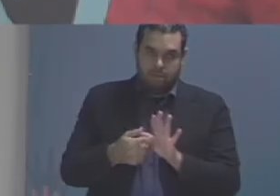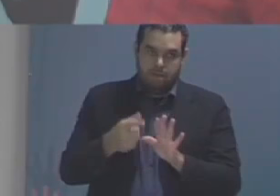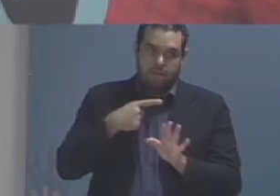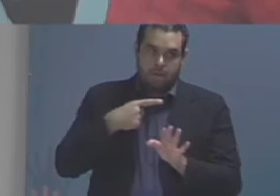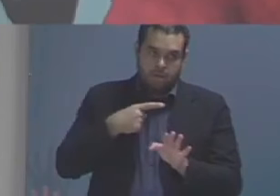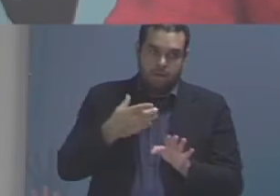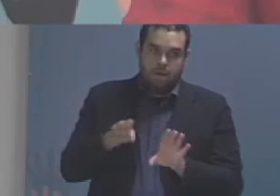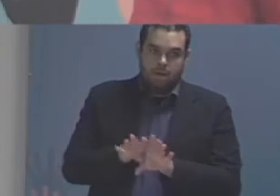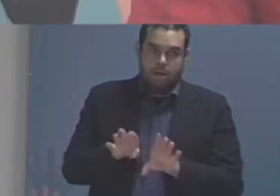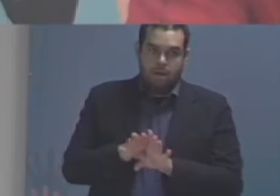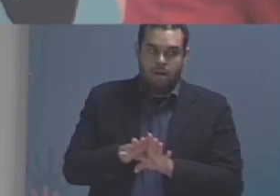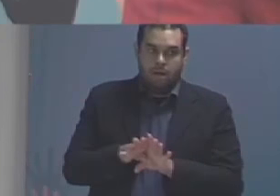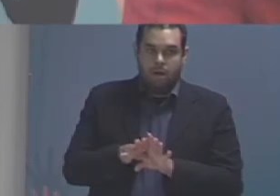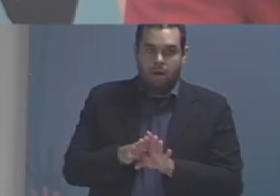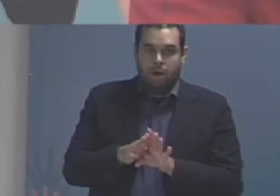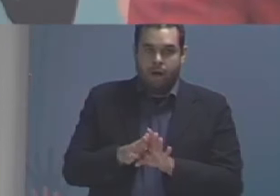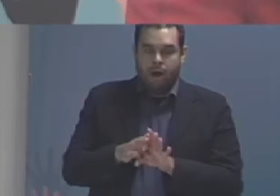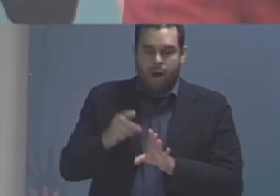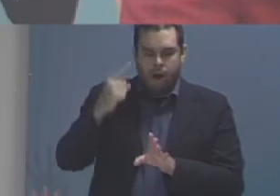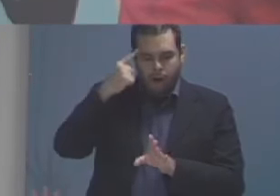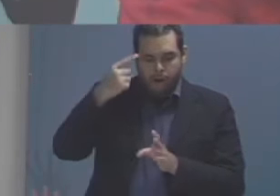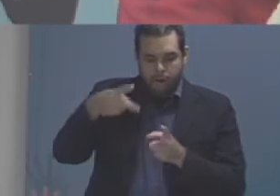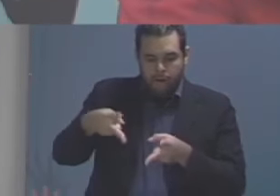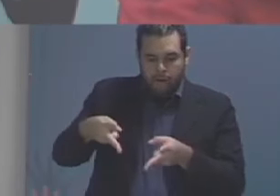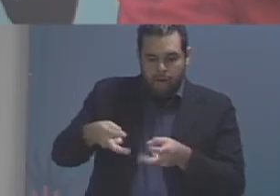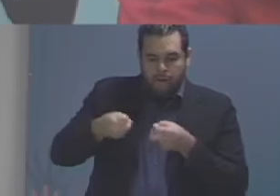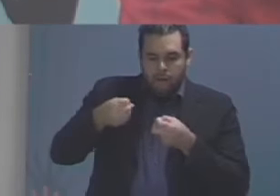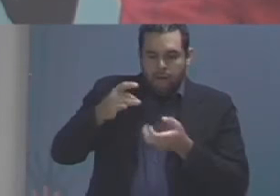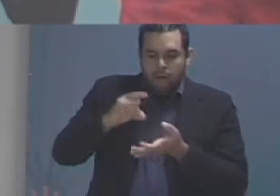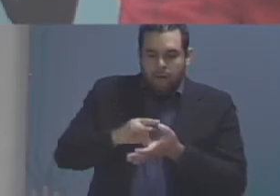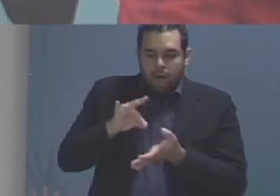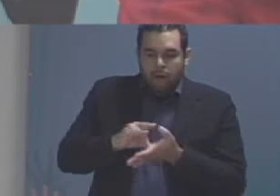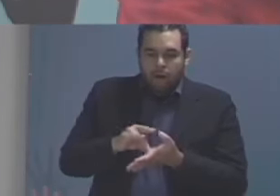tido uma dimensão bastante